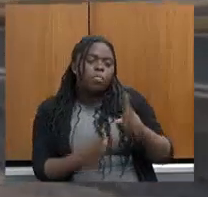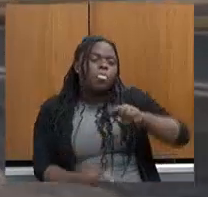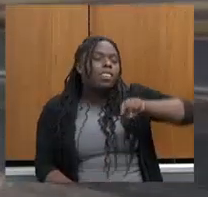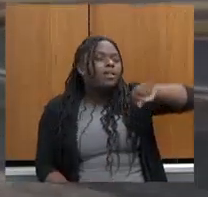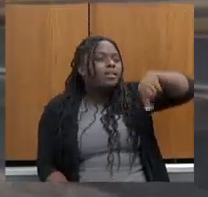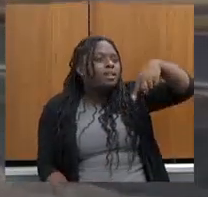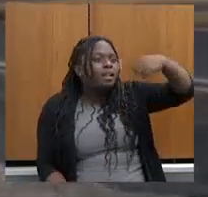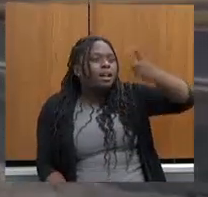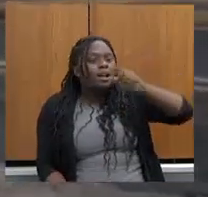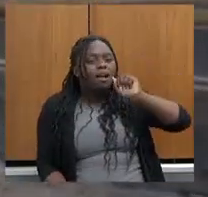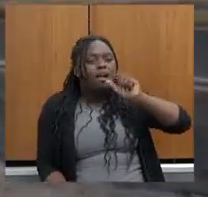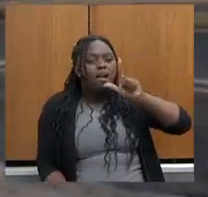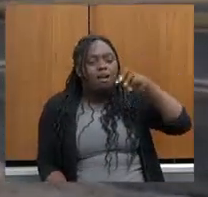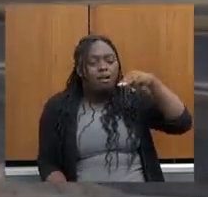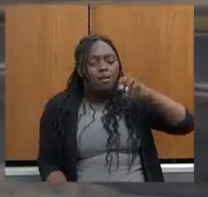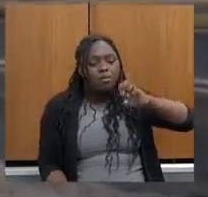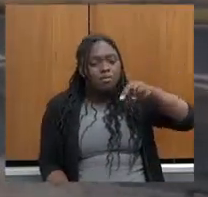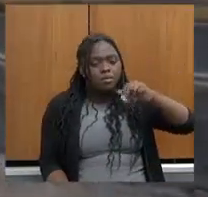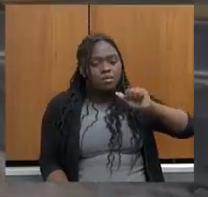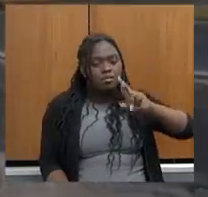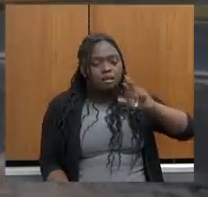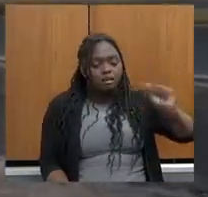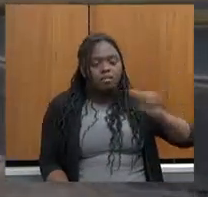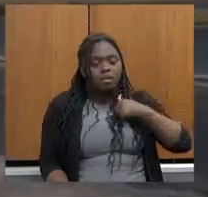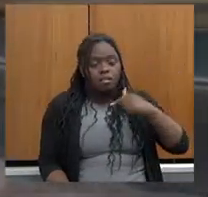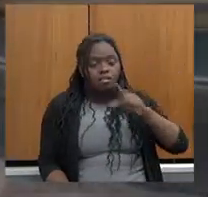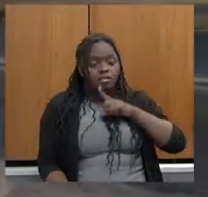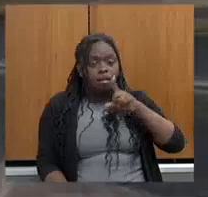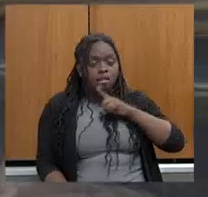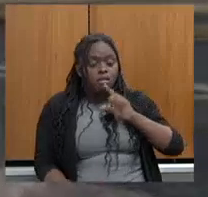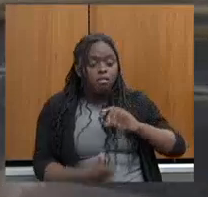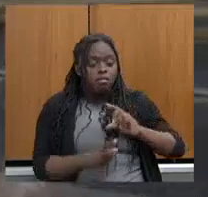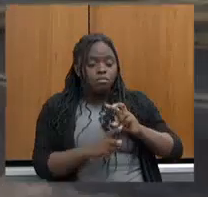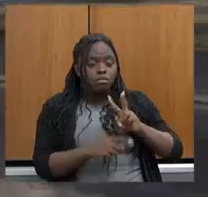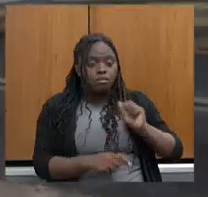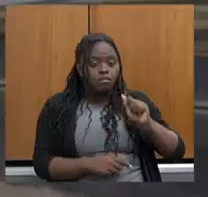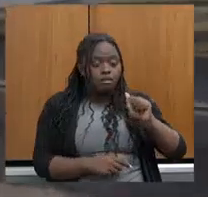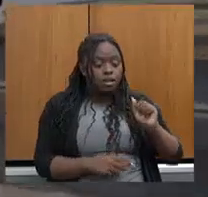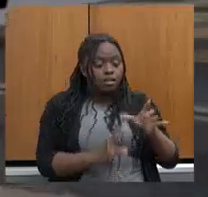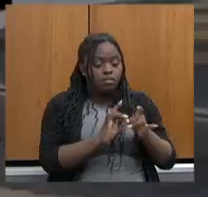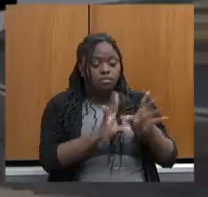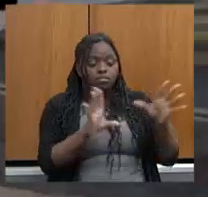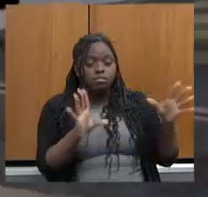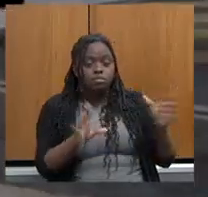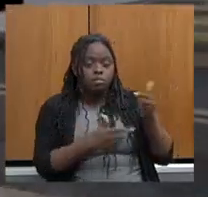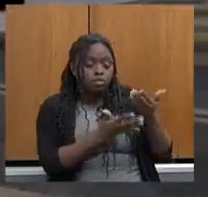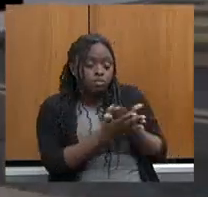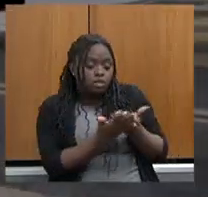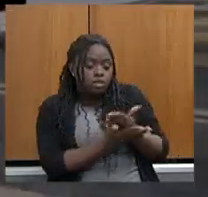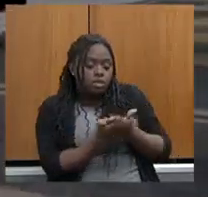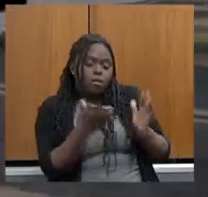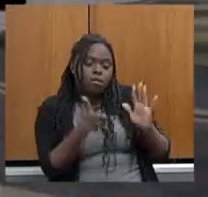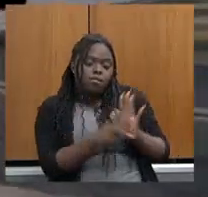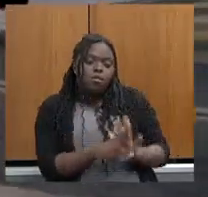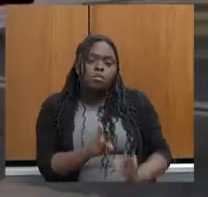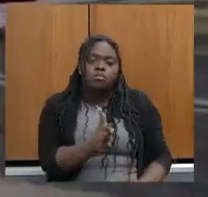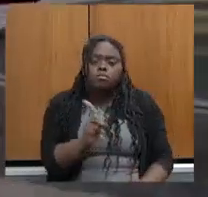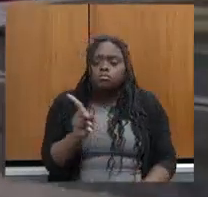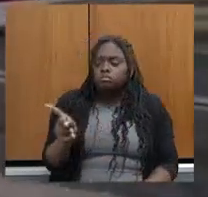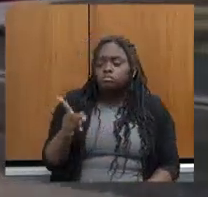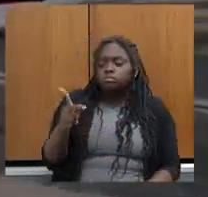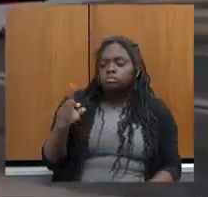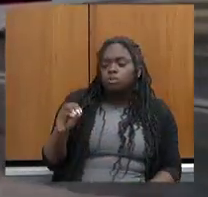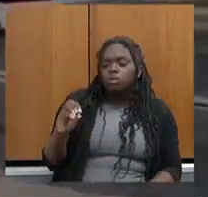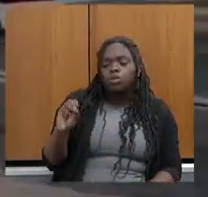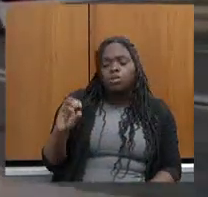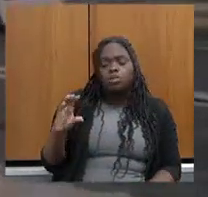Almenara né E existe uma vaga disponível com o tratamento específico Poços de Caldas que é